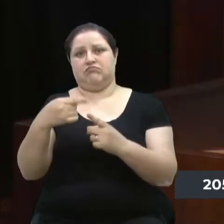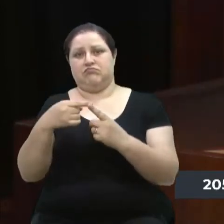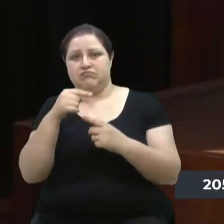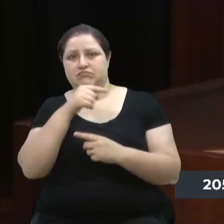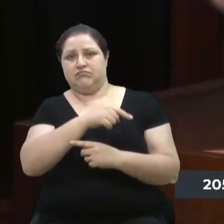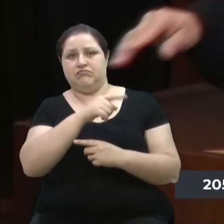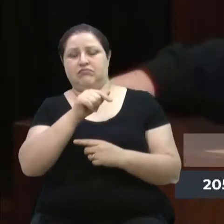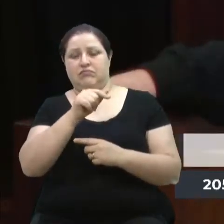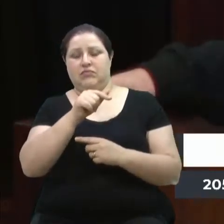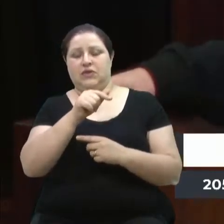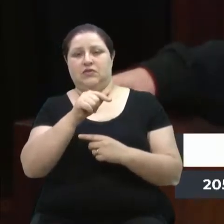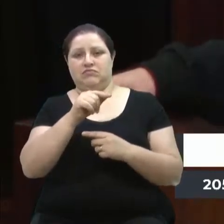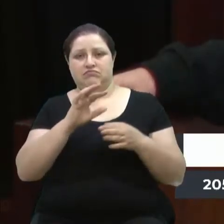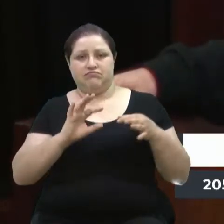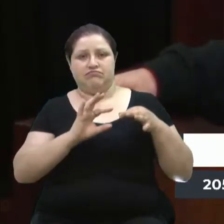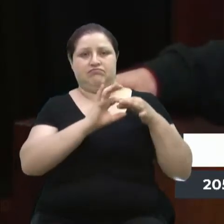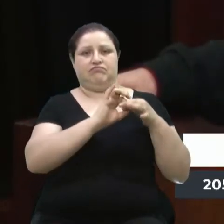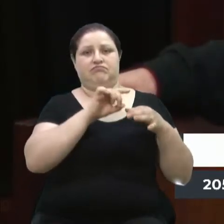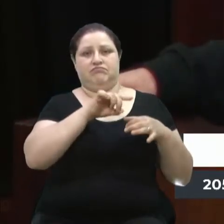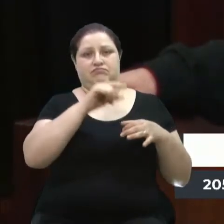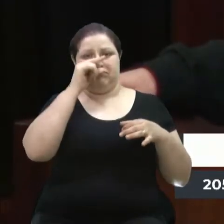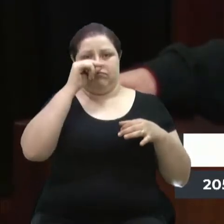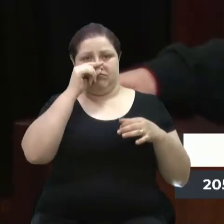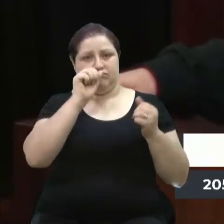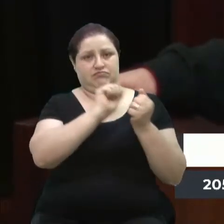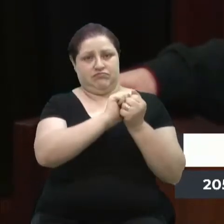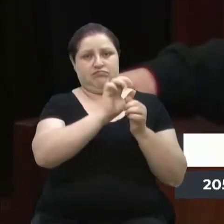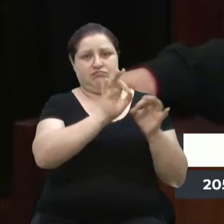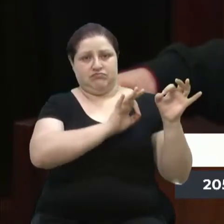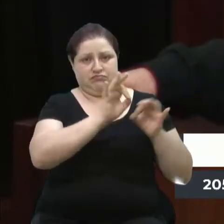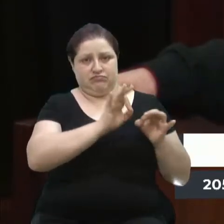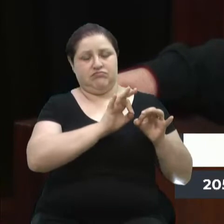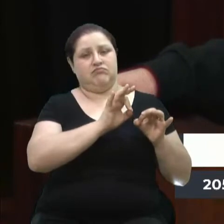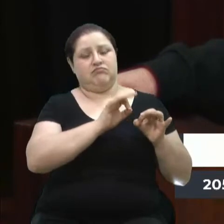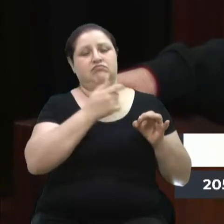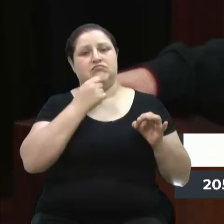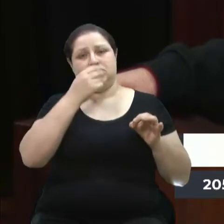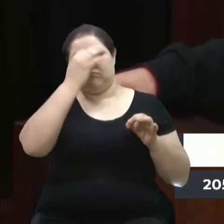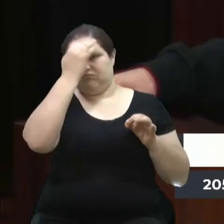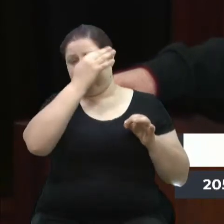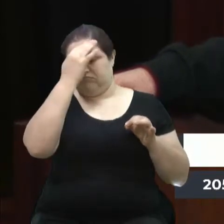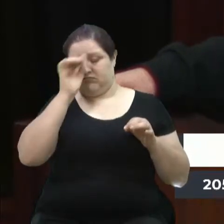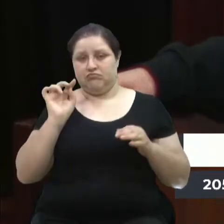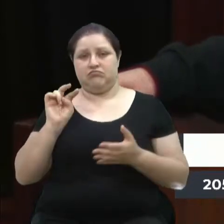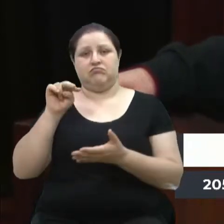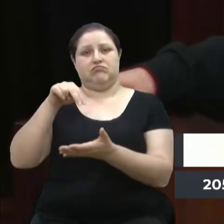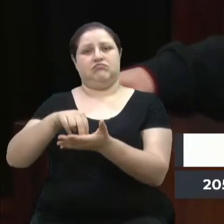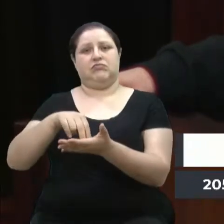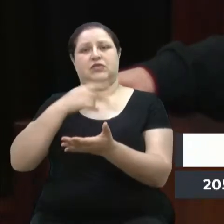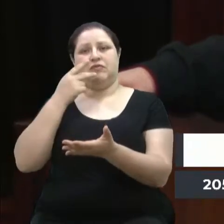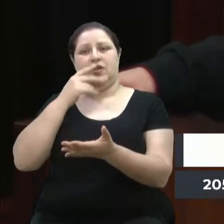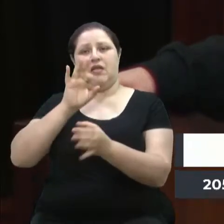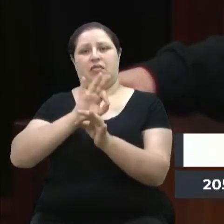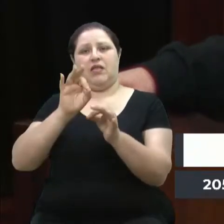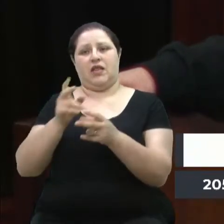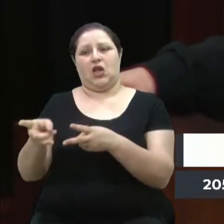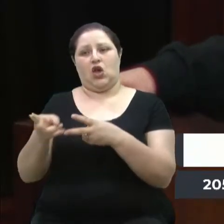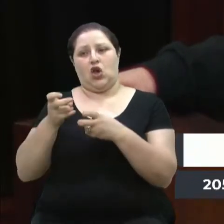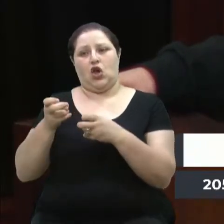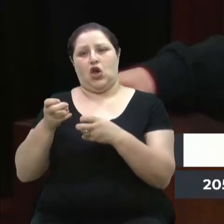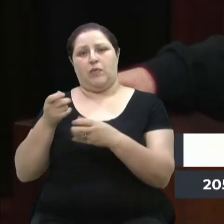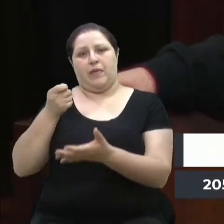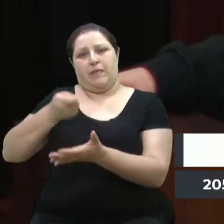sendo fiador do senhor desse projeto o vereador pontinelo e que ele venha a público e diga que realmente não vai ser cobrado ingresso quem